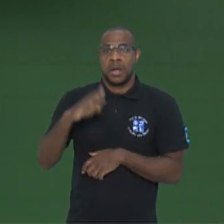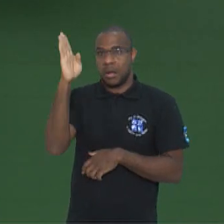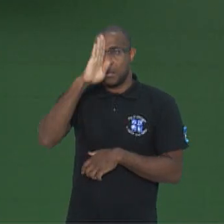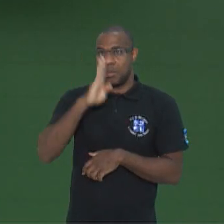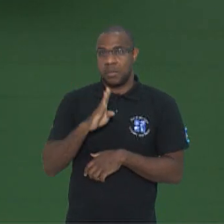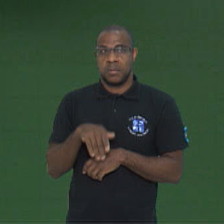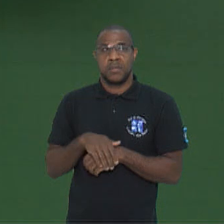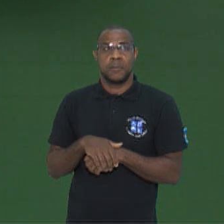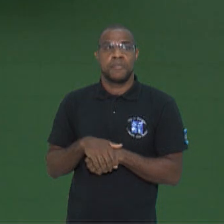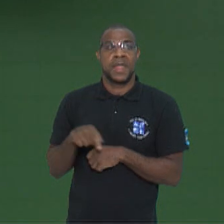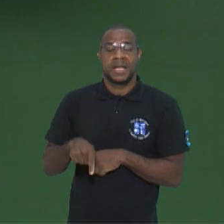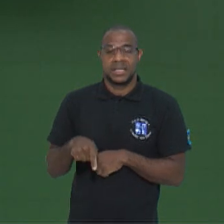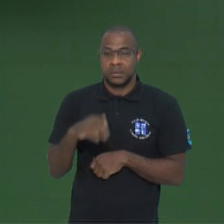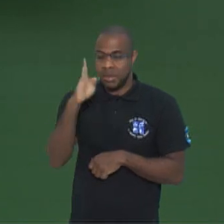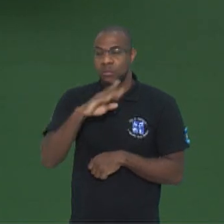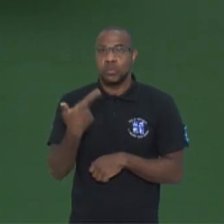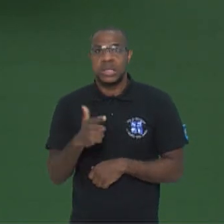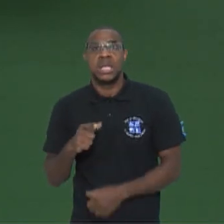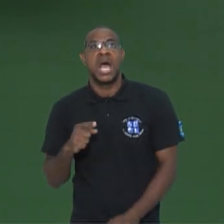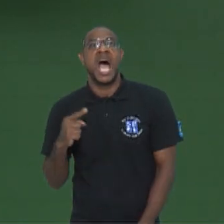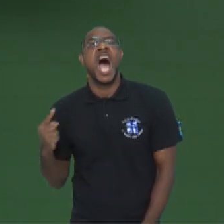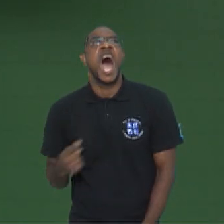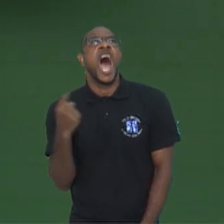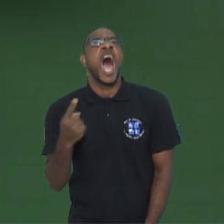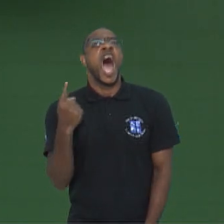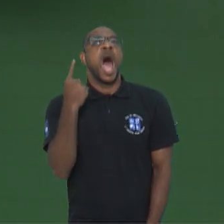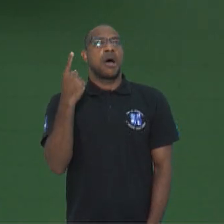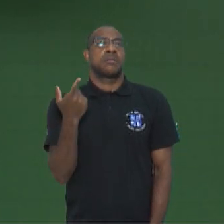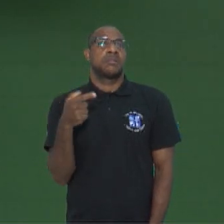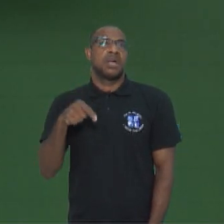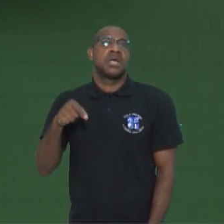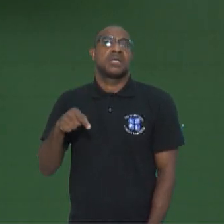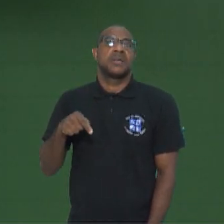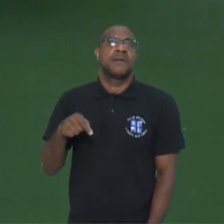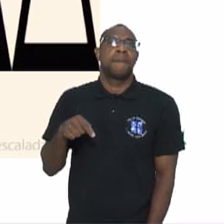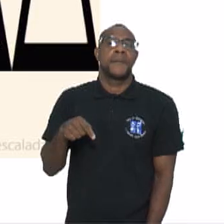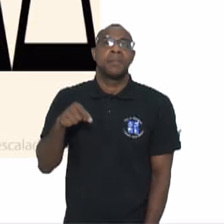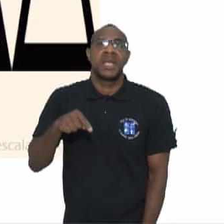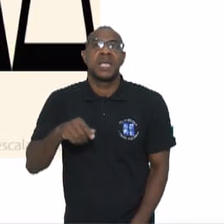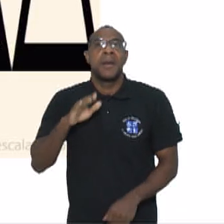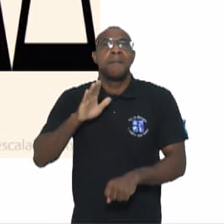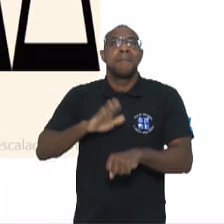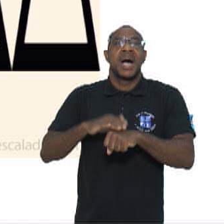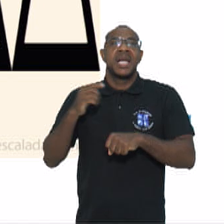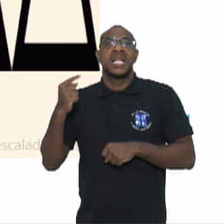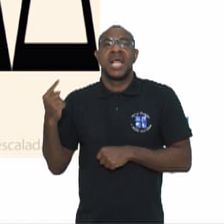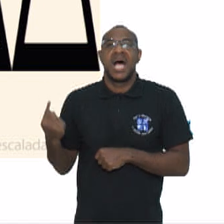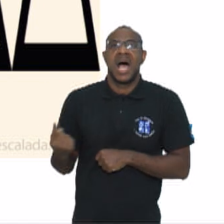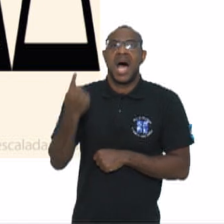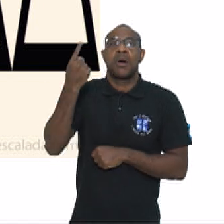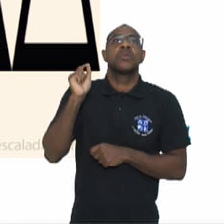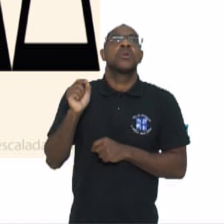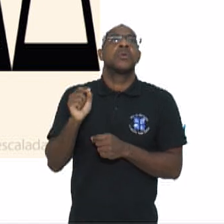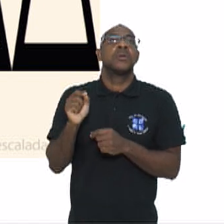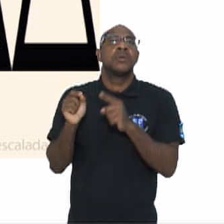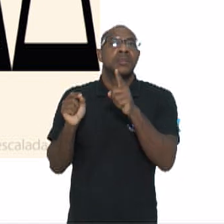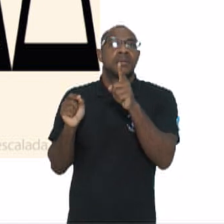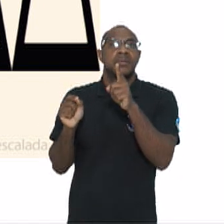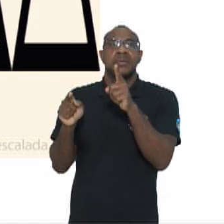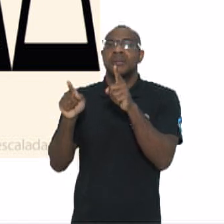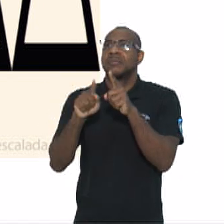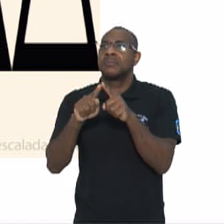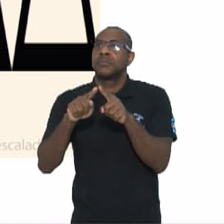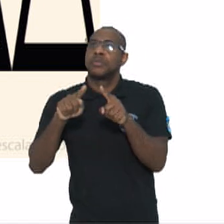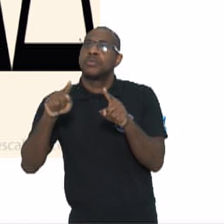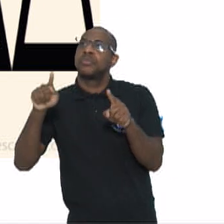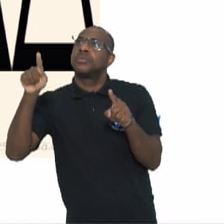nós não temos alta montanha. O ponto mais alto do Brasil é o Pico da Neblina, um pouco menos de 3.000 metros. E aqui nós